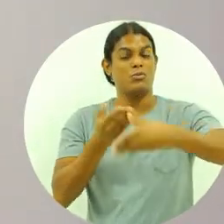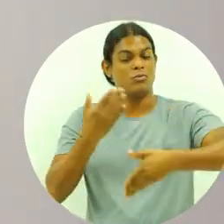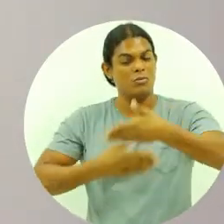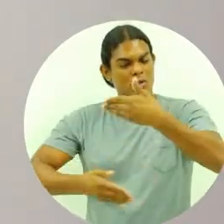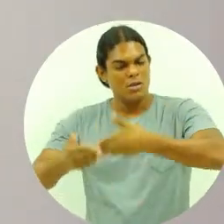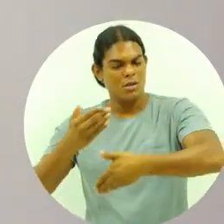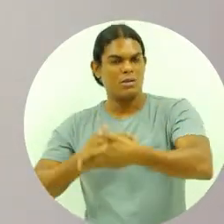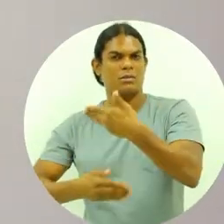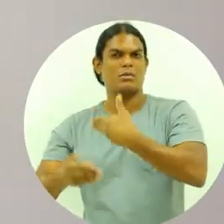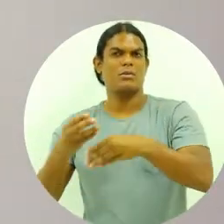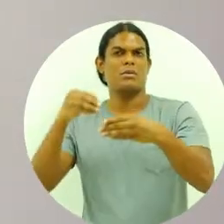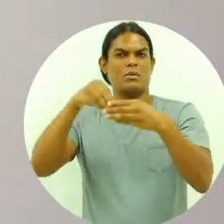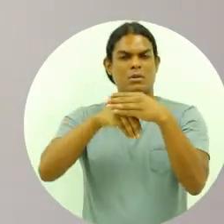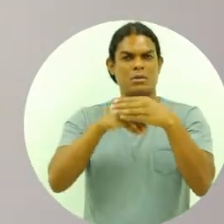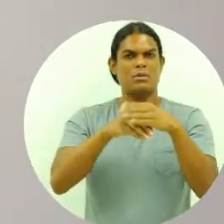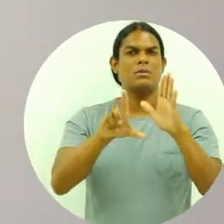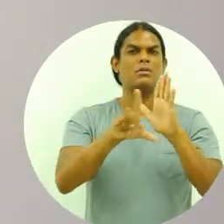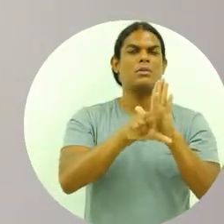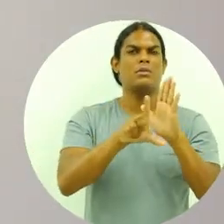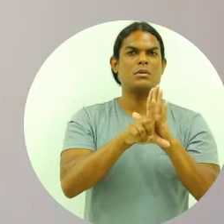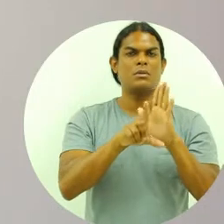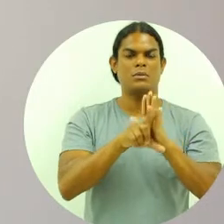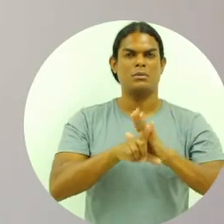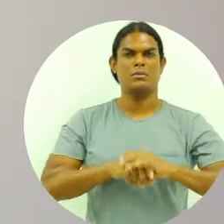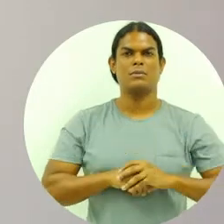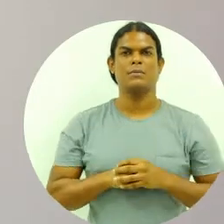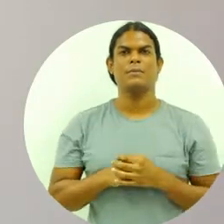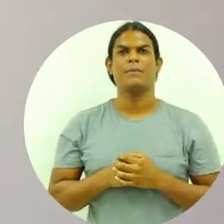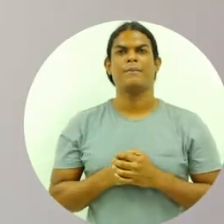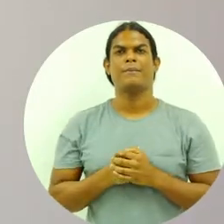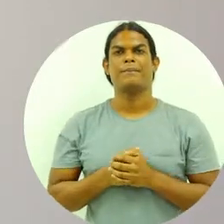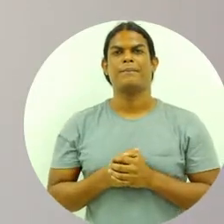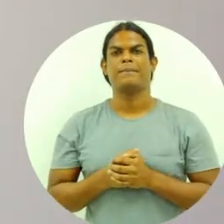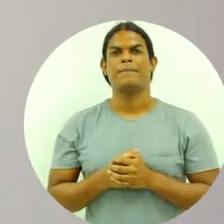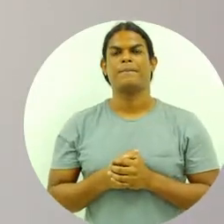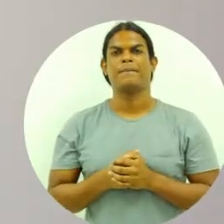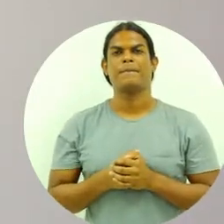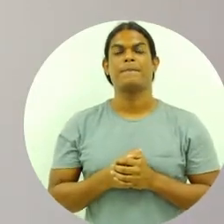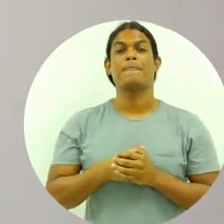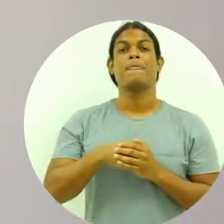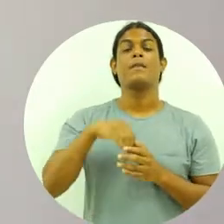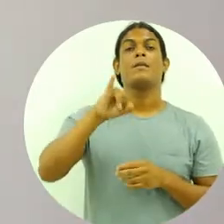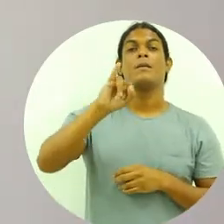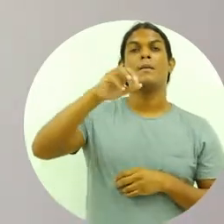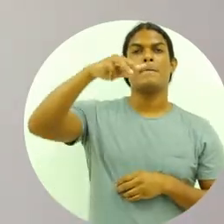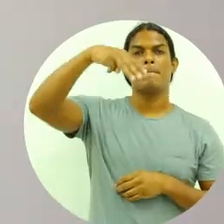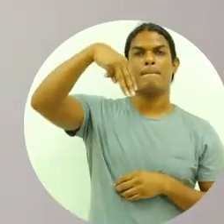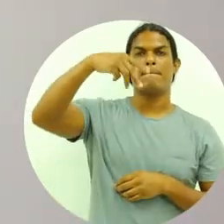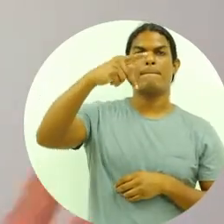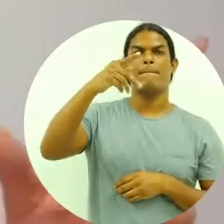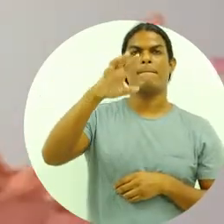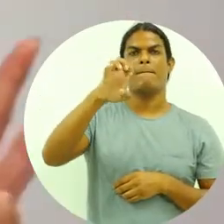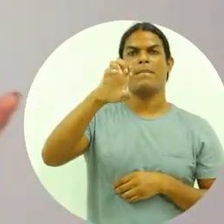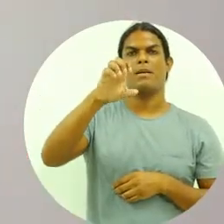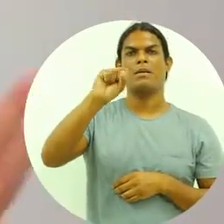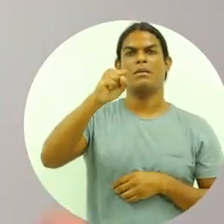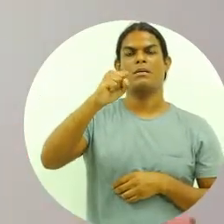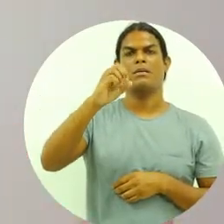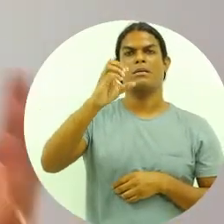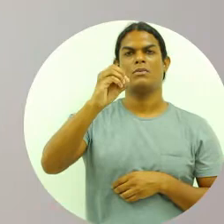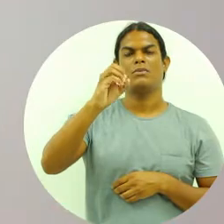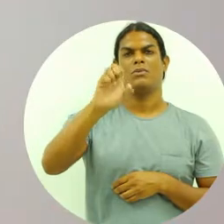dependência com a lei, na verdade, se traduz no princípio da legalidade. O princípio da impessoalidade tem 2